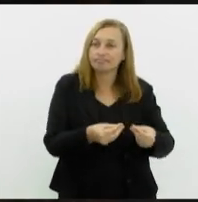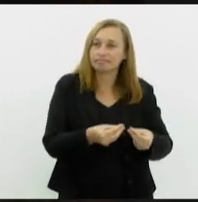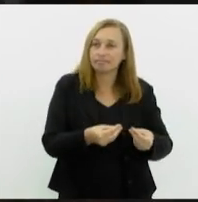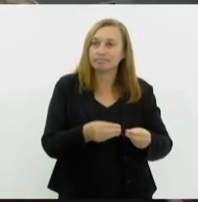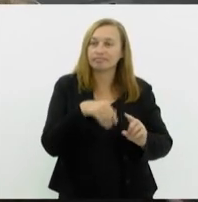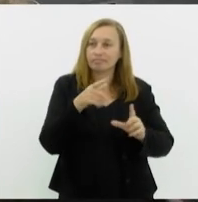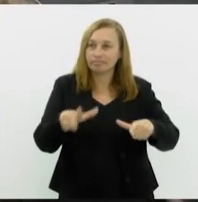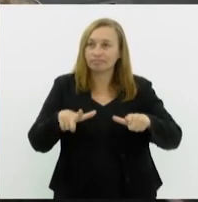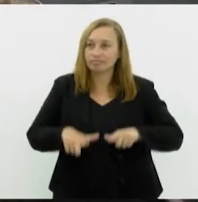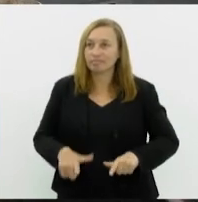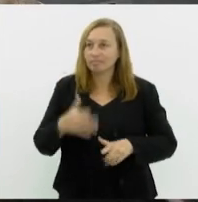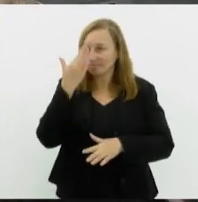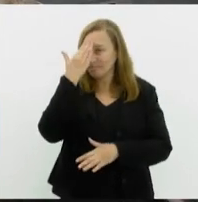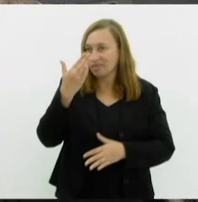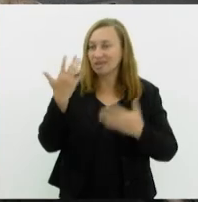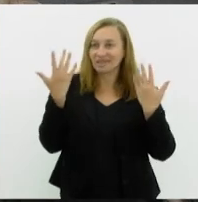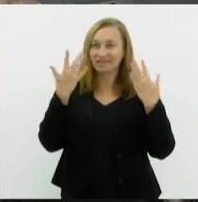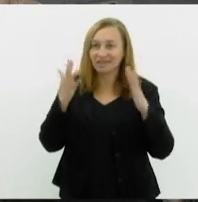obrigado.